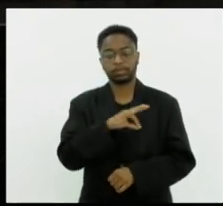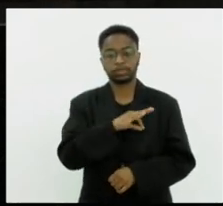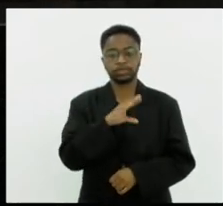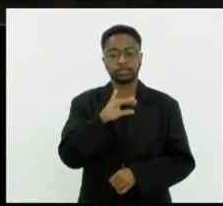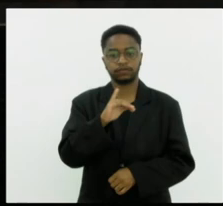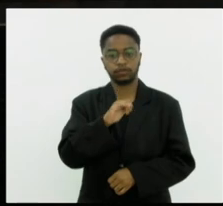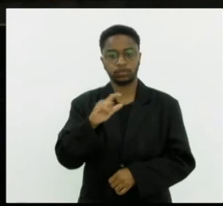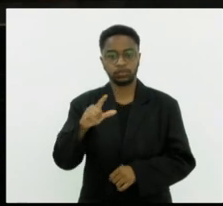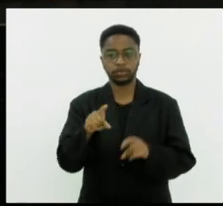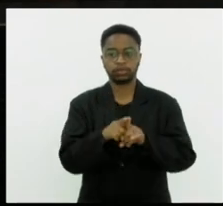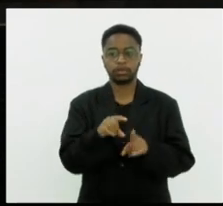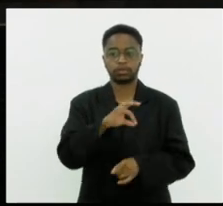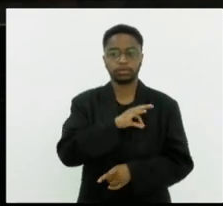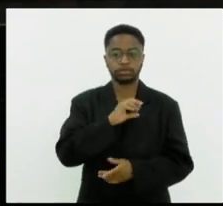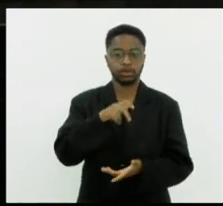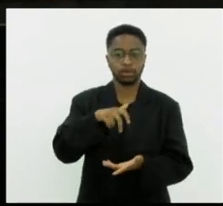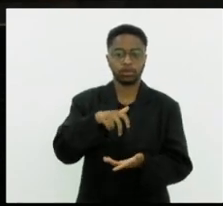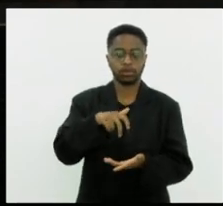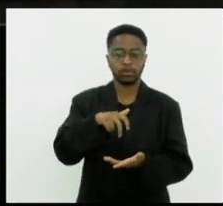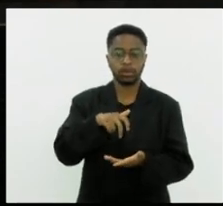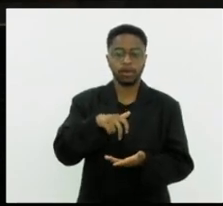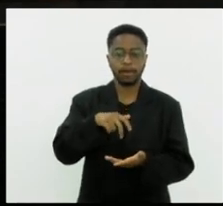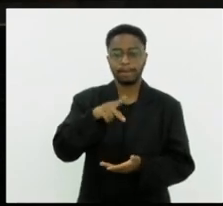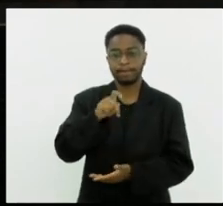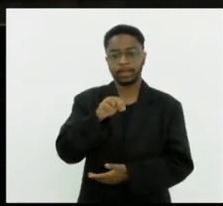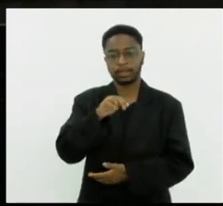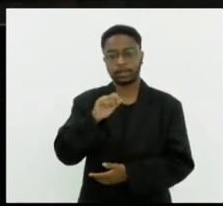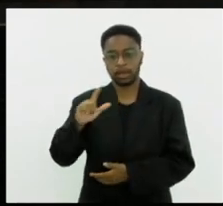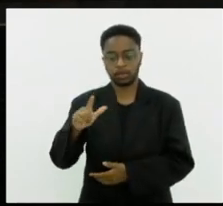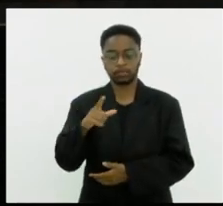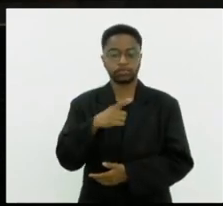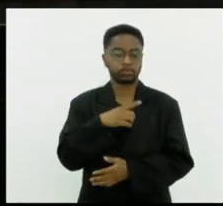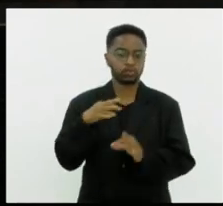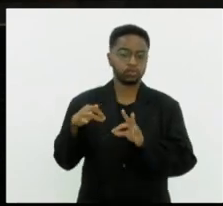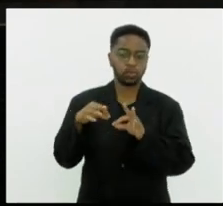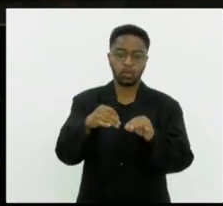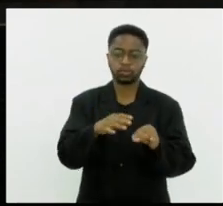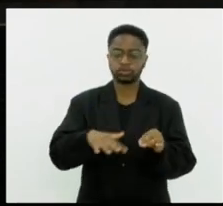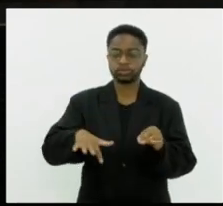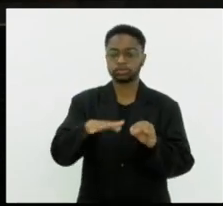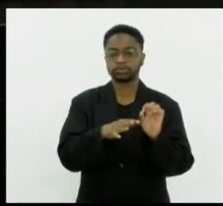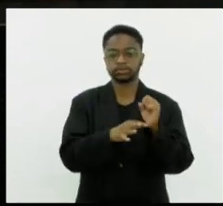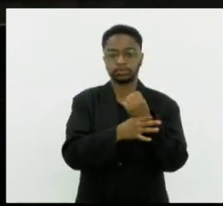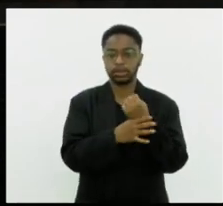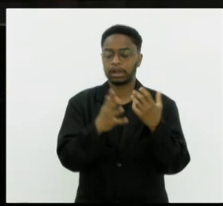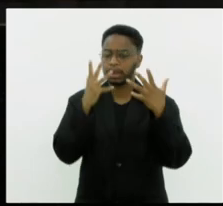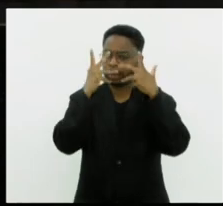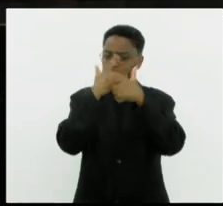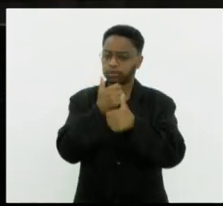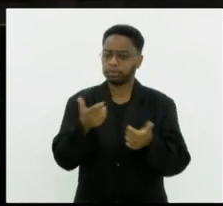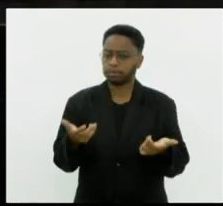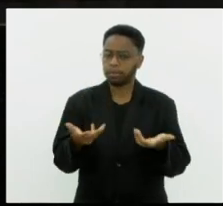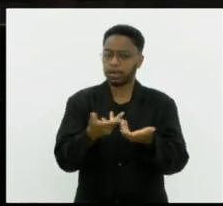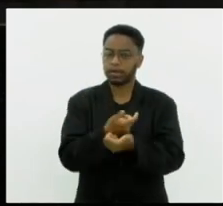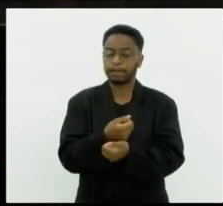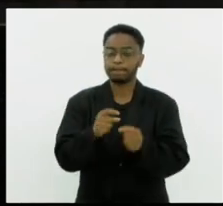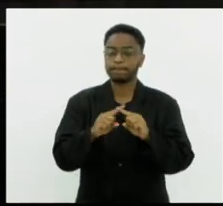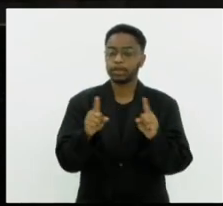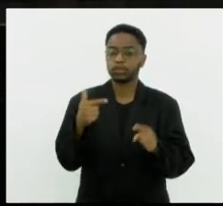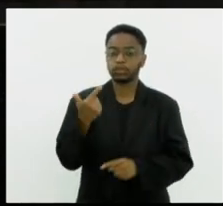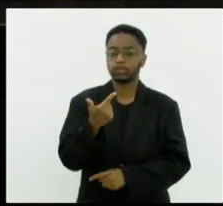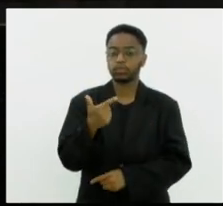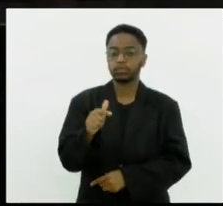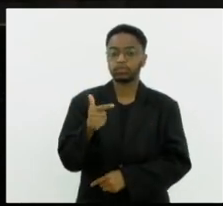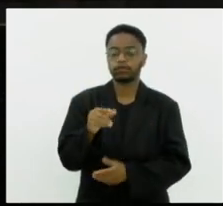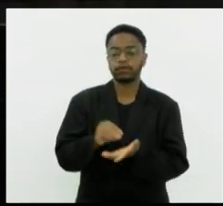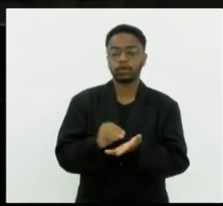policial penal, todos os agentes de segurança, Andegás, bombeiro. Isso é lindo, isso é incrível. Só que eles não têm a